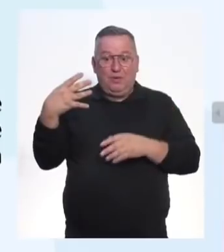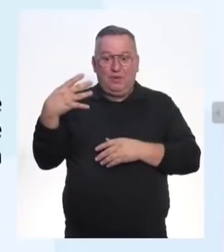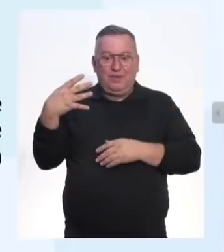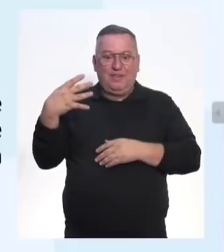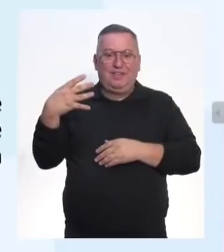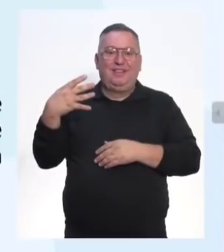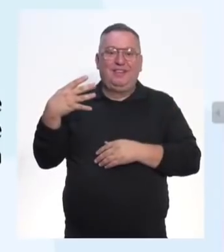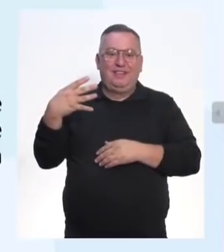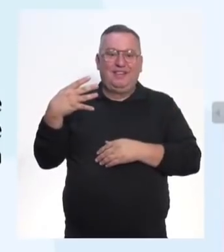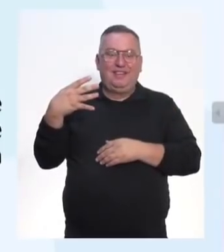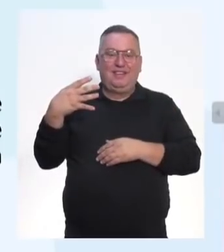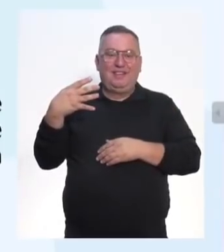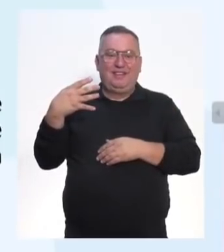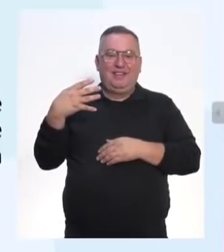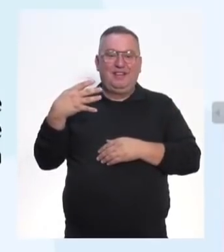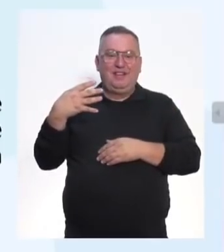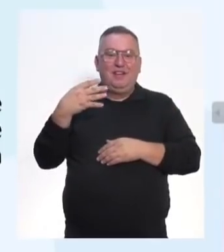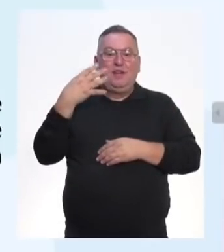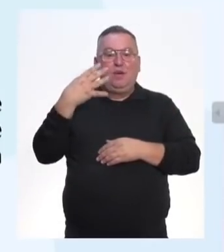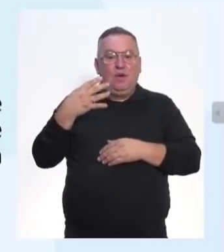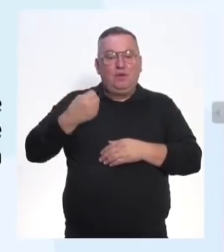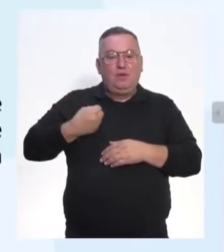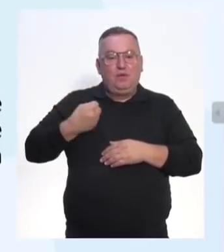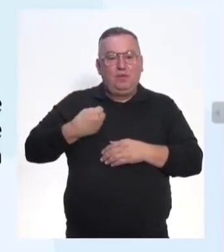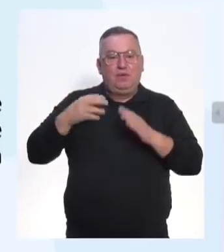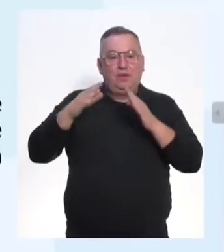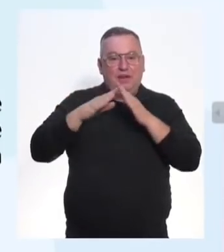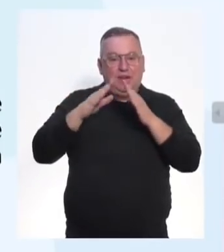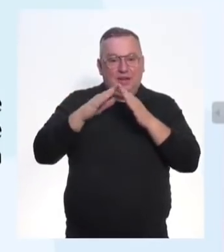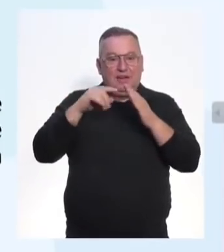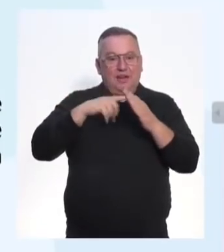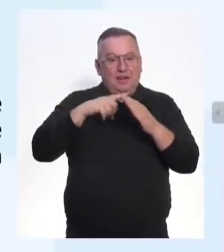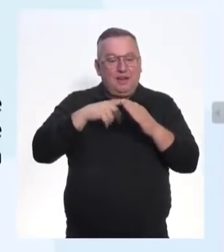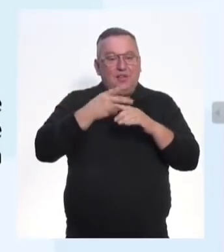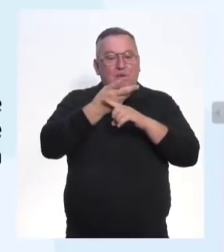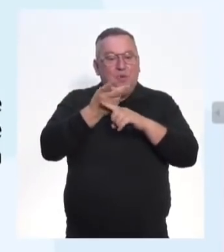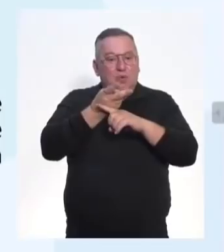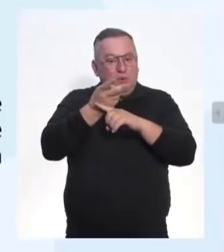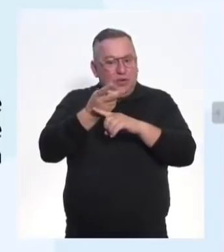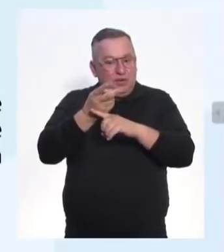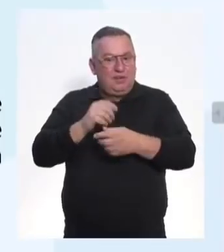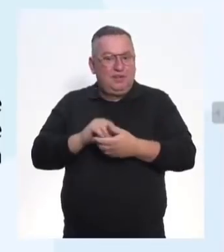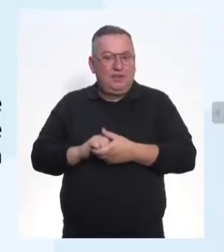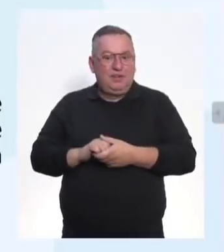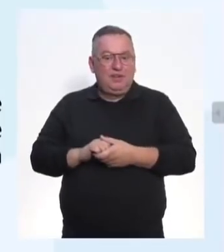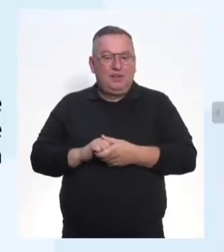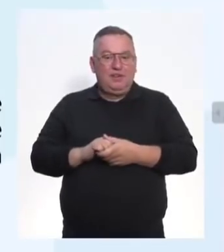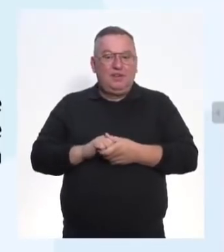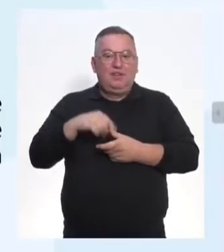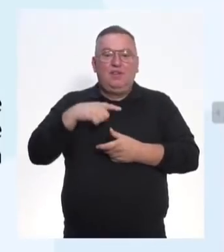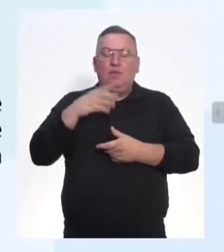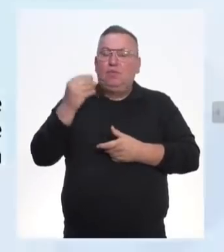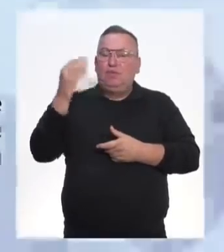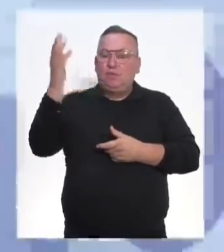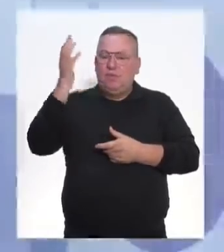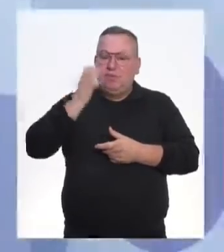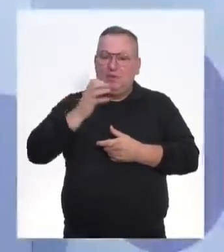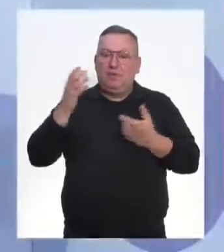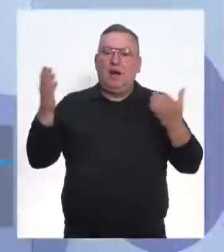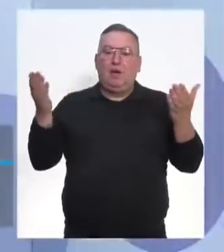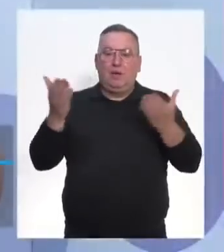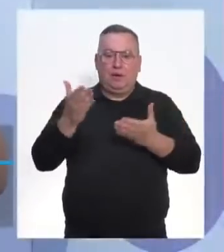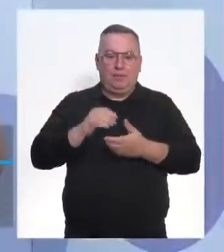4. E 4 era o número da casa que ele estava procurando. E aí ele ficou muito bravo.